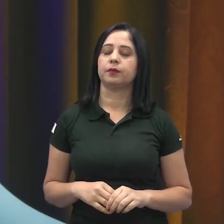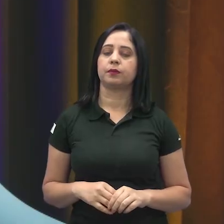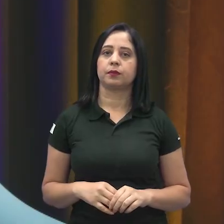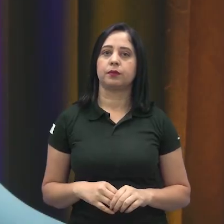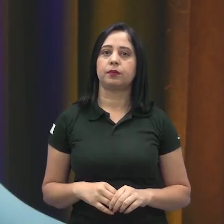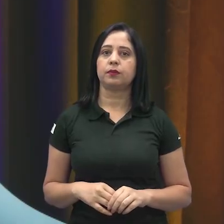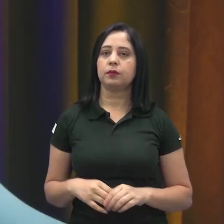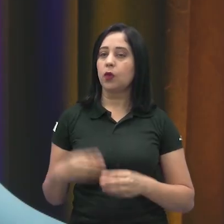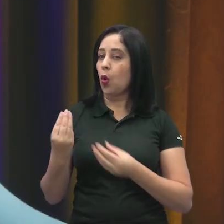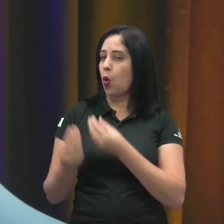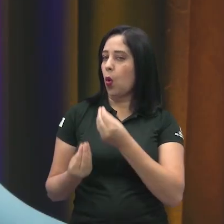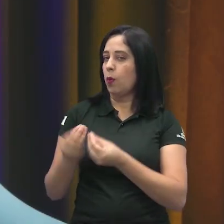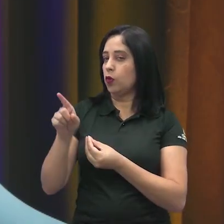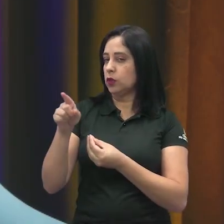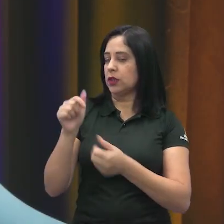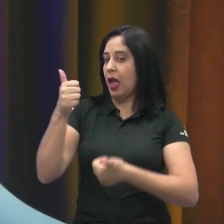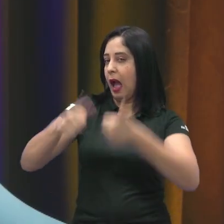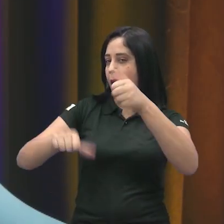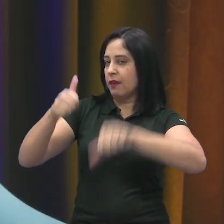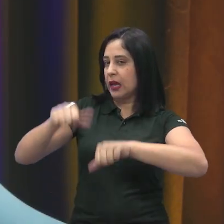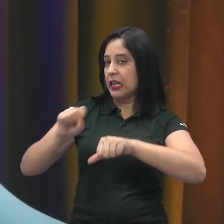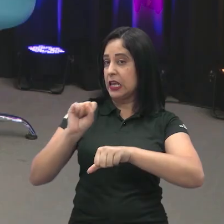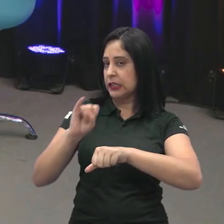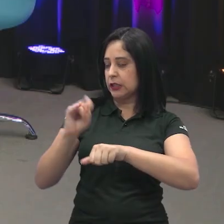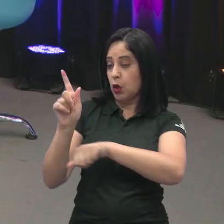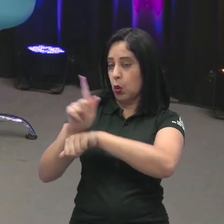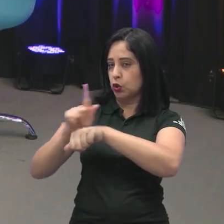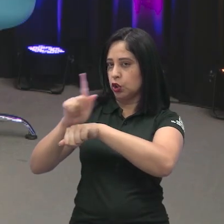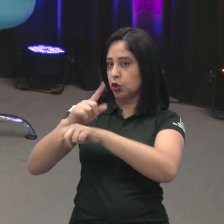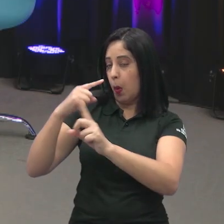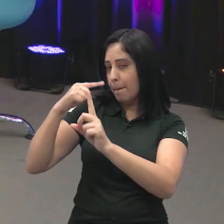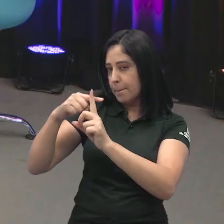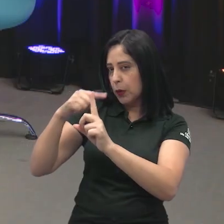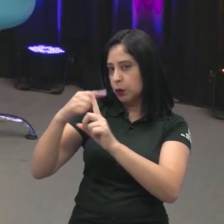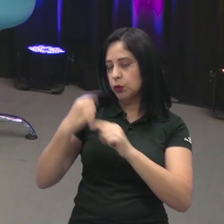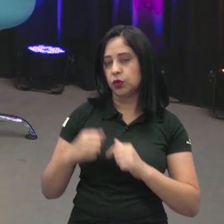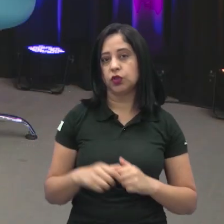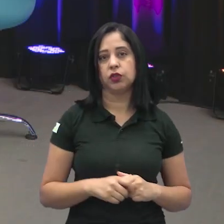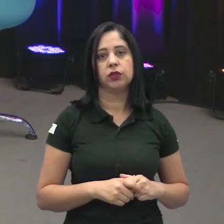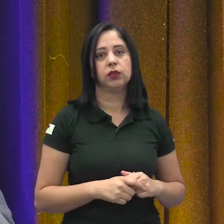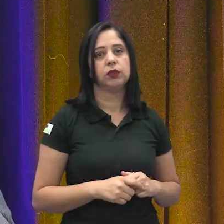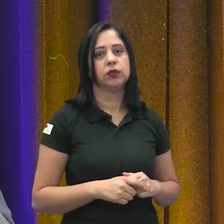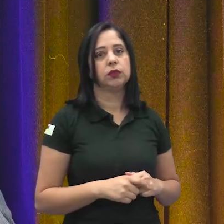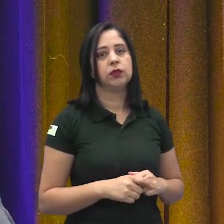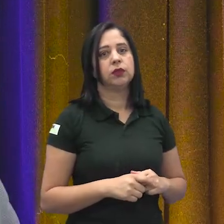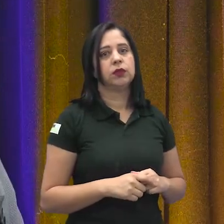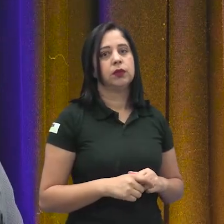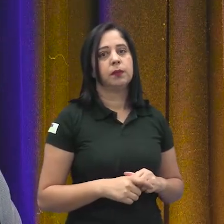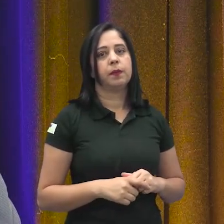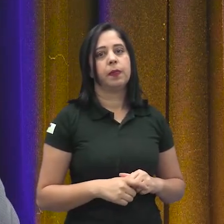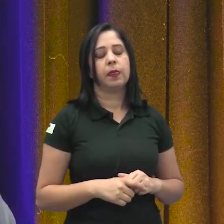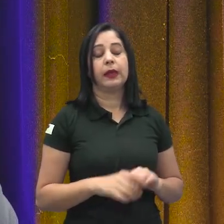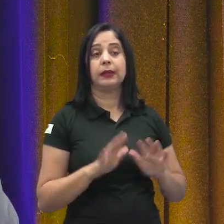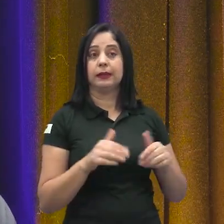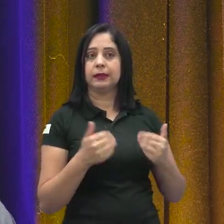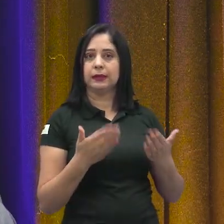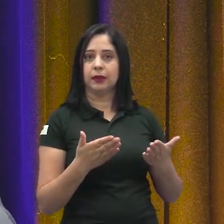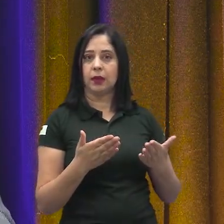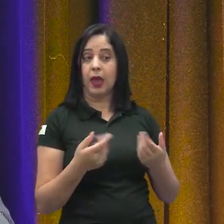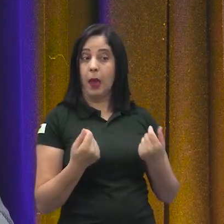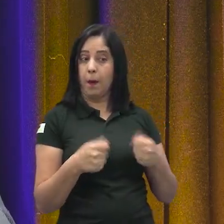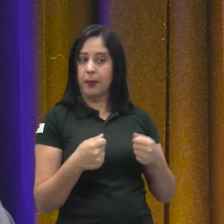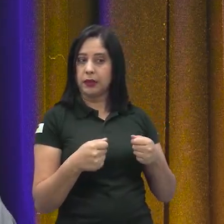avaliar se uma gestão está positiva? Uma métrica pessoal, acho que eu já até respondi. Eu preciso